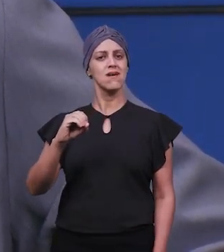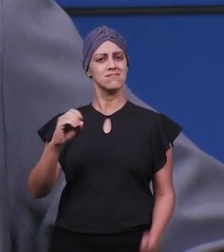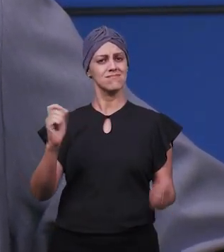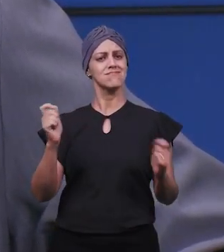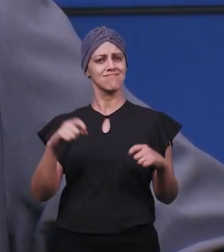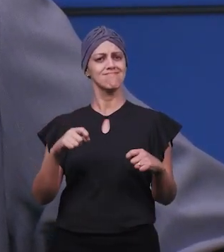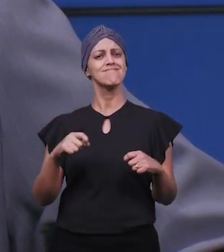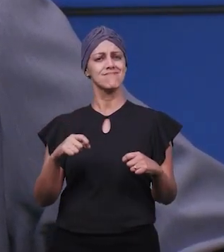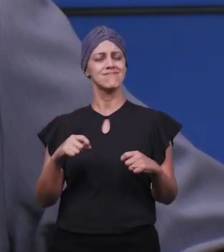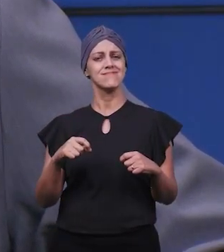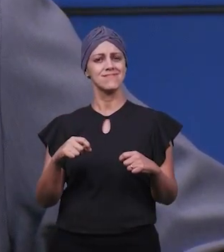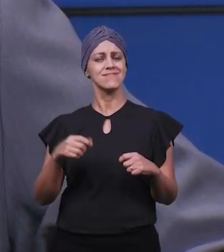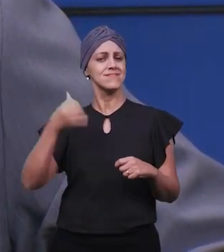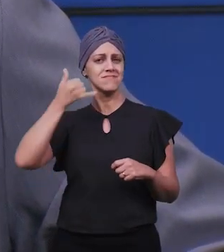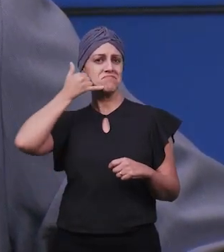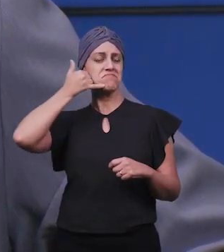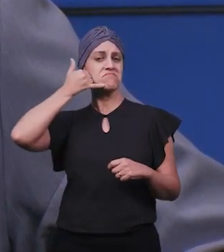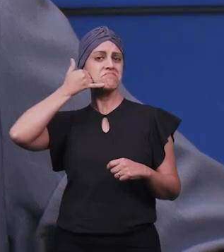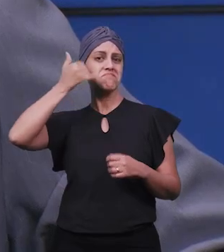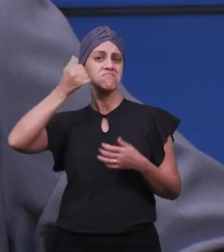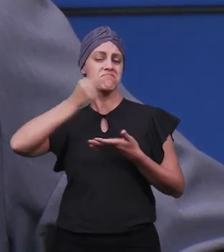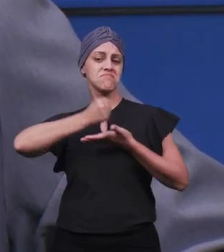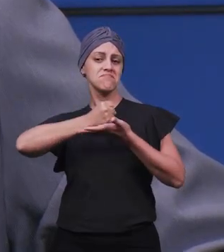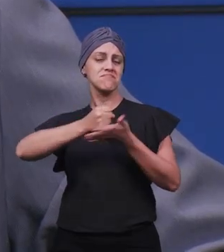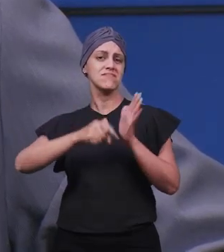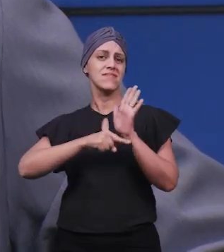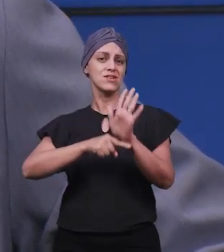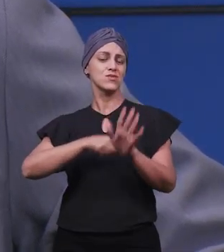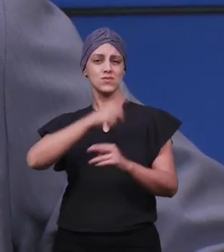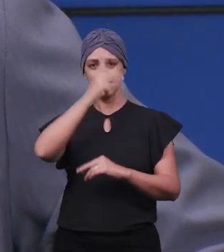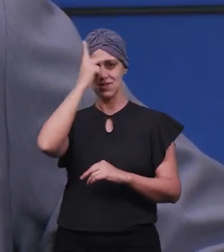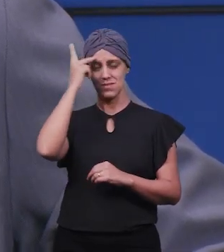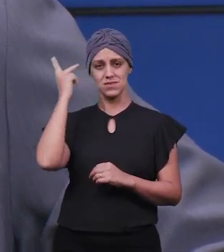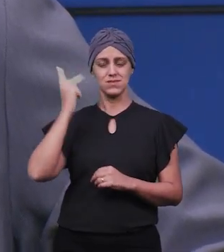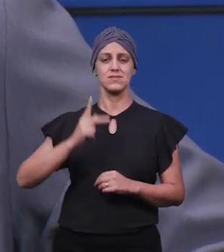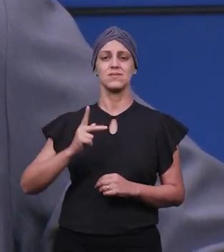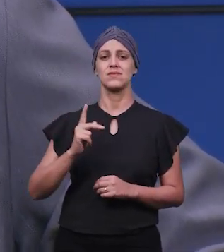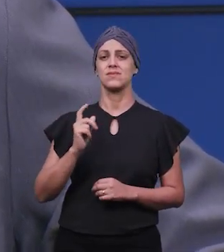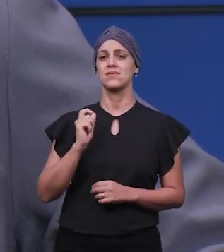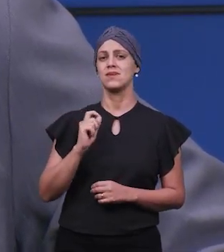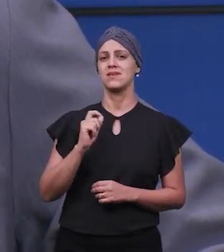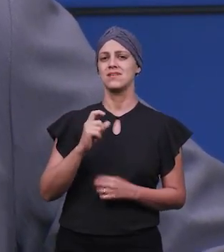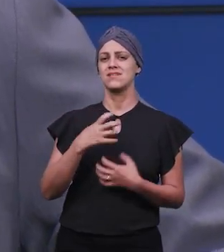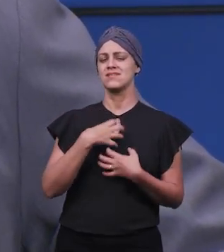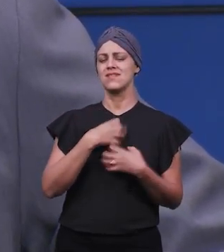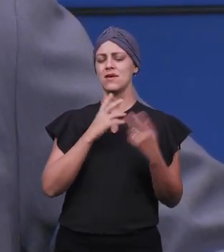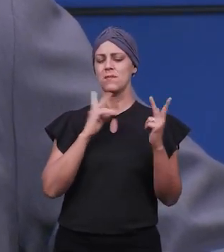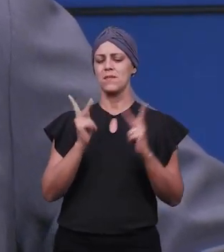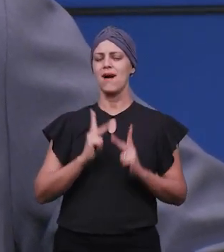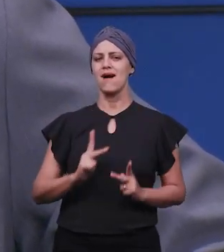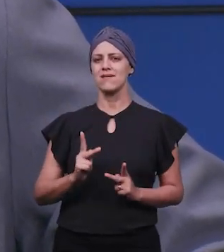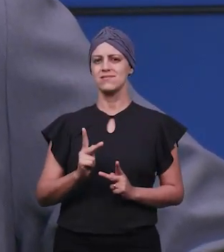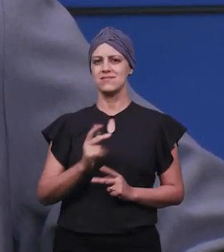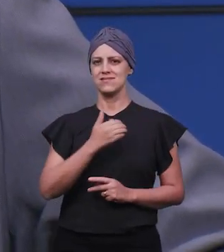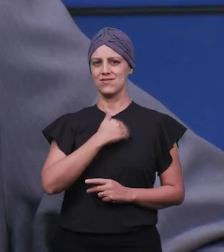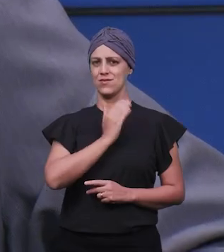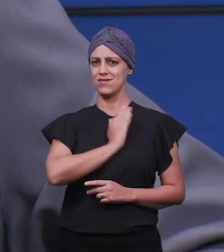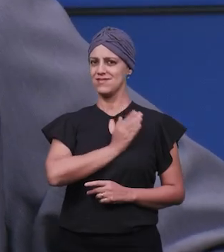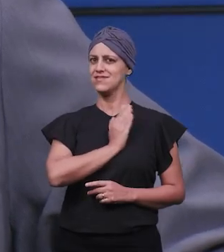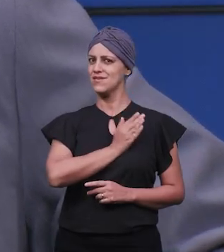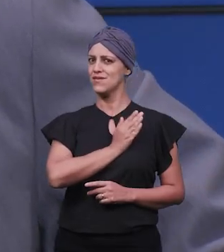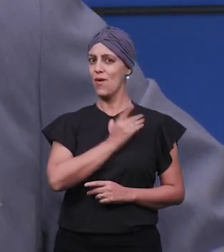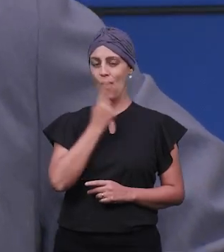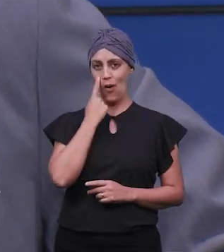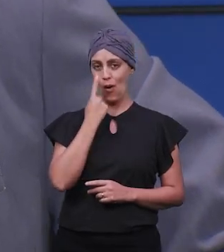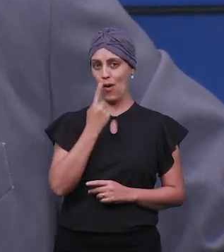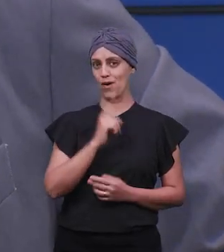funciona, é um atendimento para que a pessoa tenha paz no seu coração. E